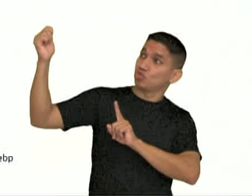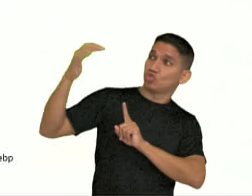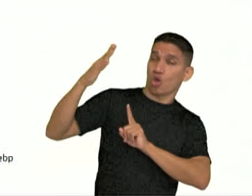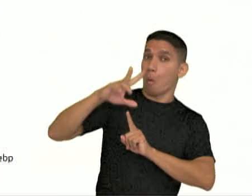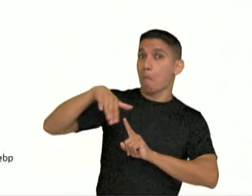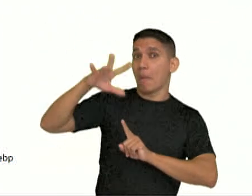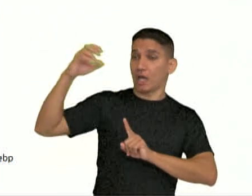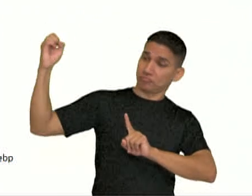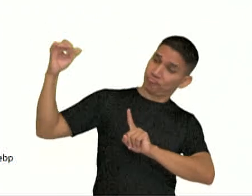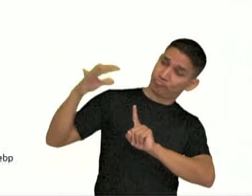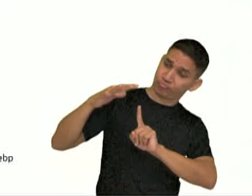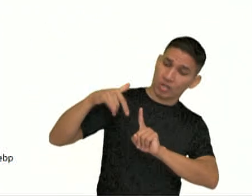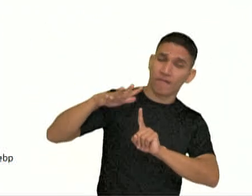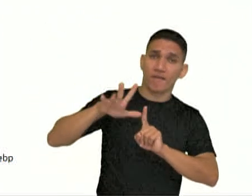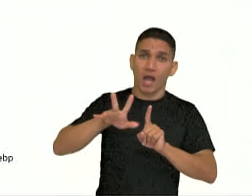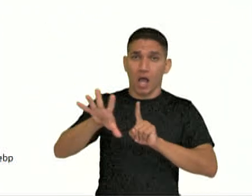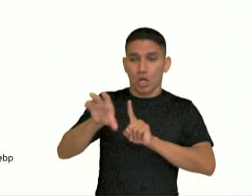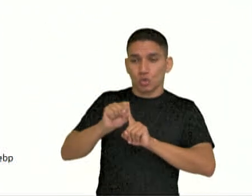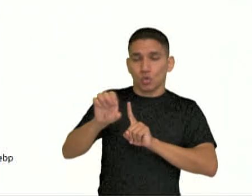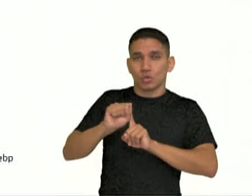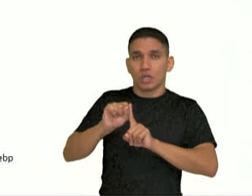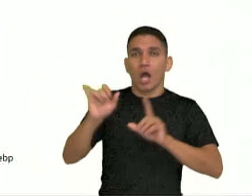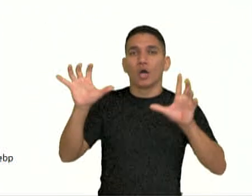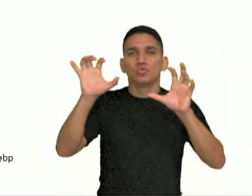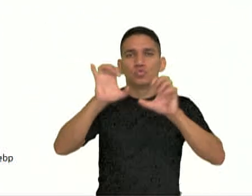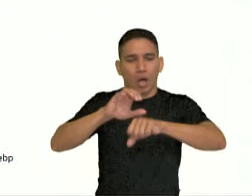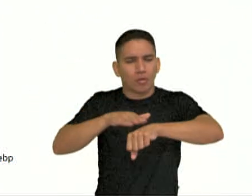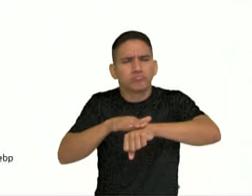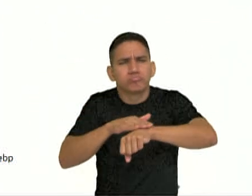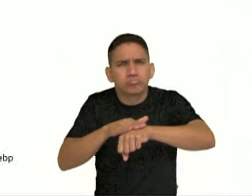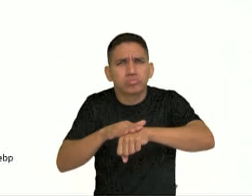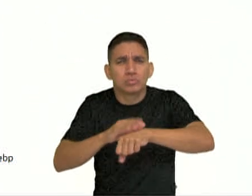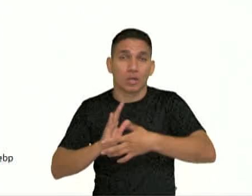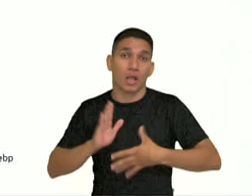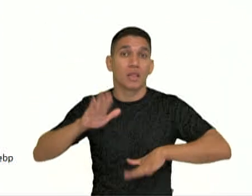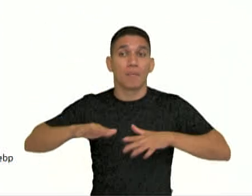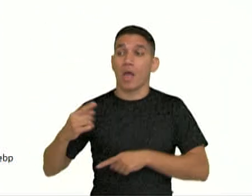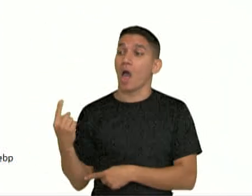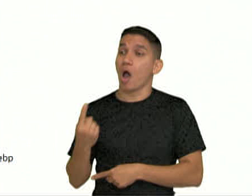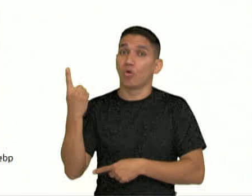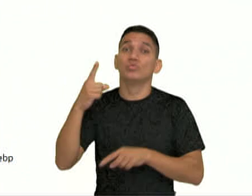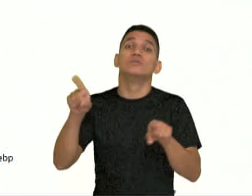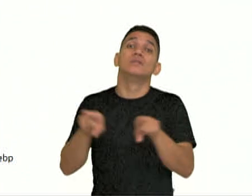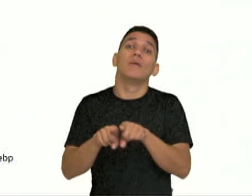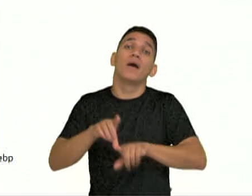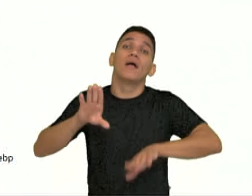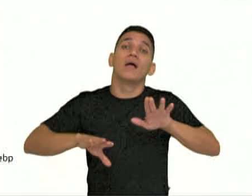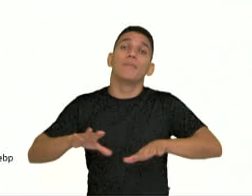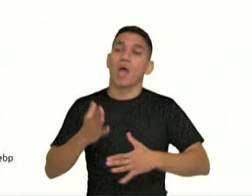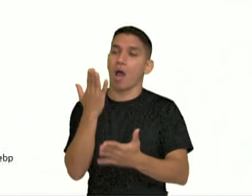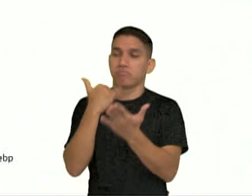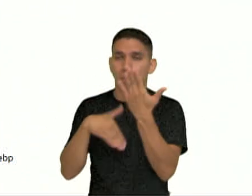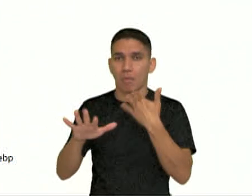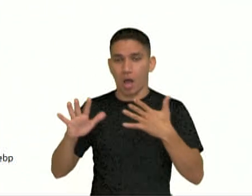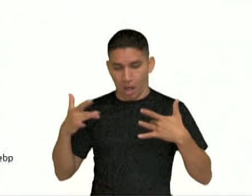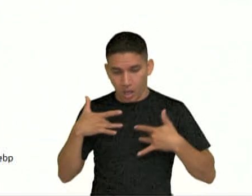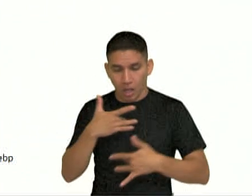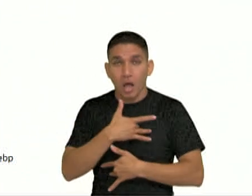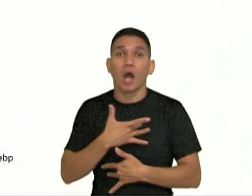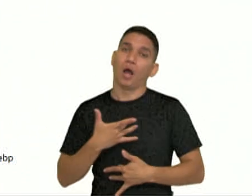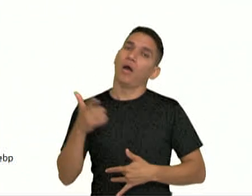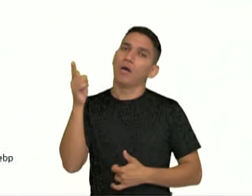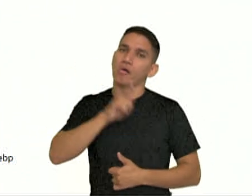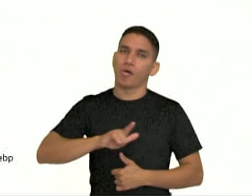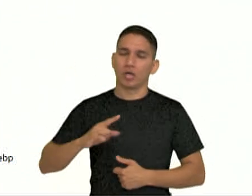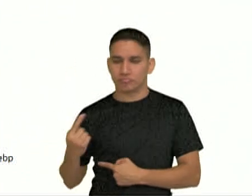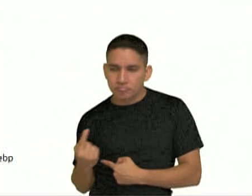exposição ao sol vai ter a pele mais escura. No caso da altura da pessoa, depende também da nutrição dela. Se ela tem uma nutrição mais balanceada, ela